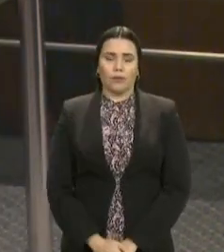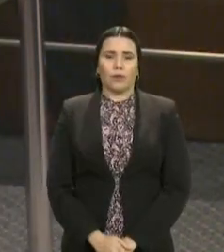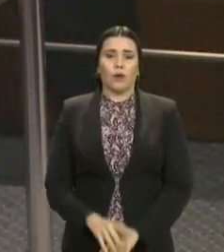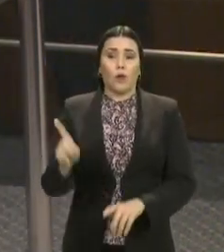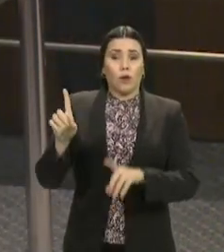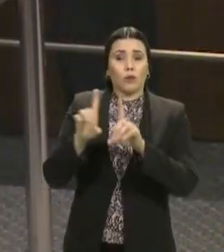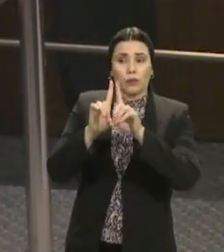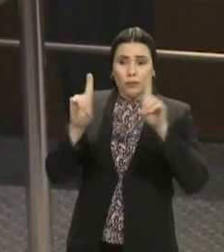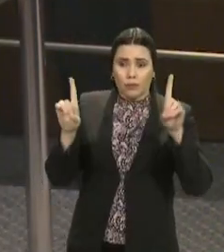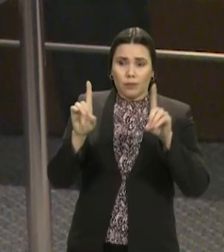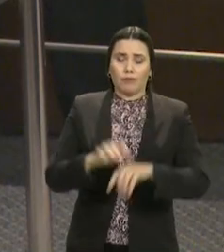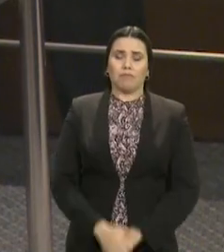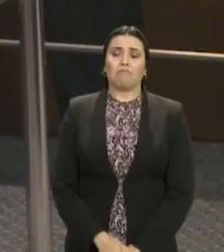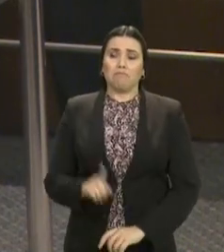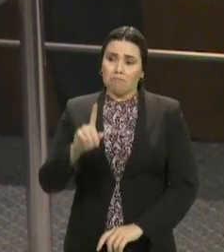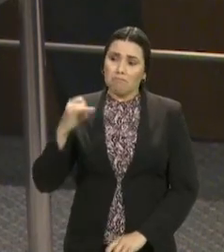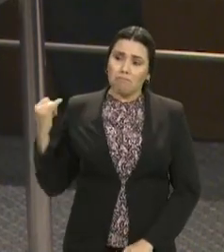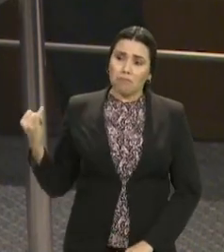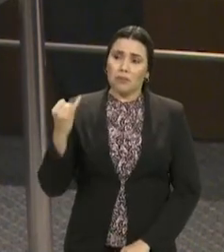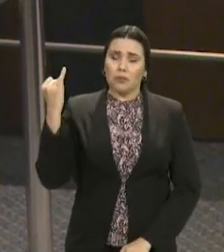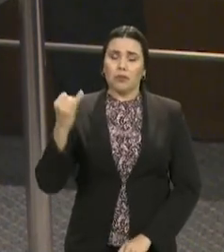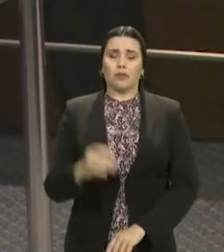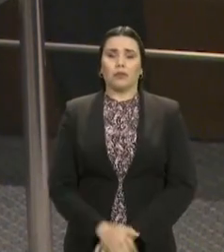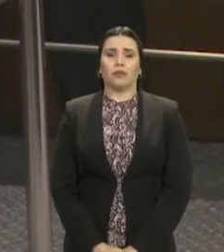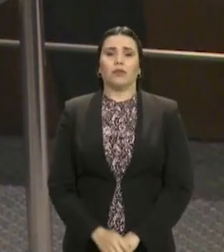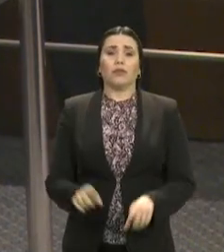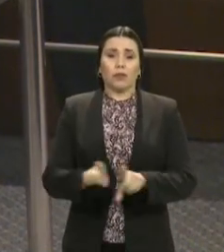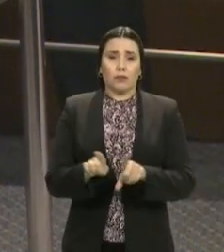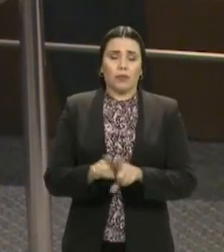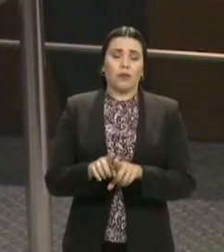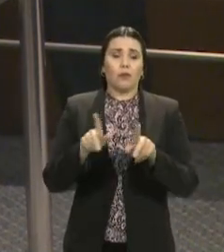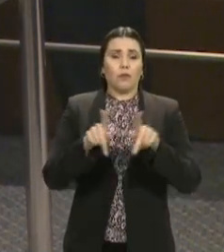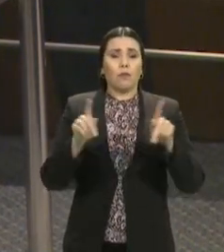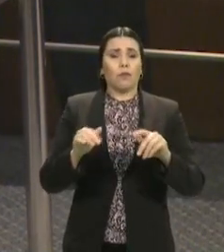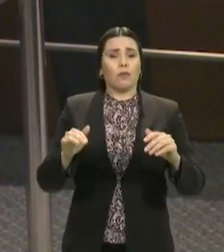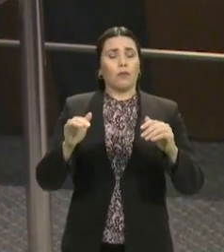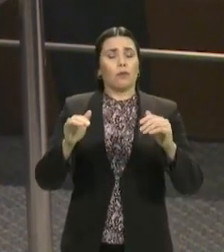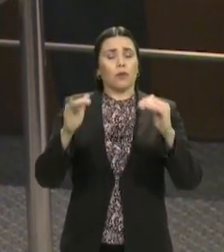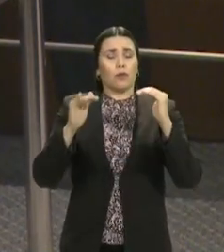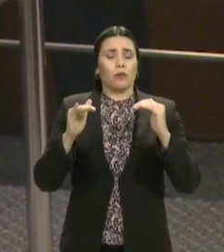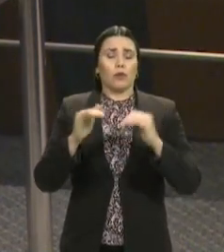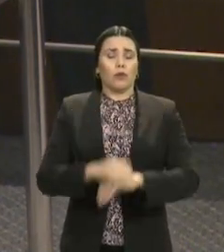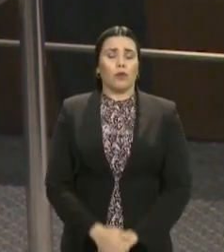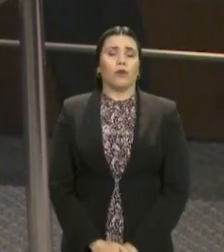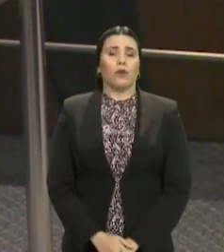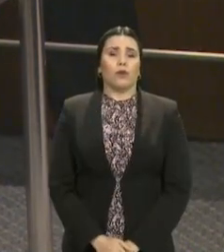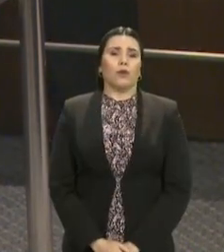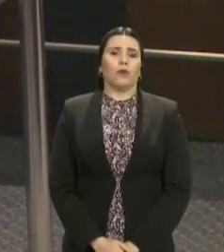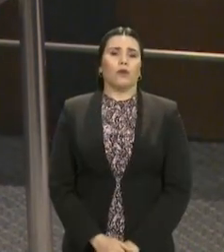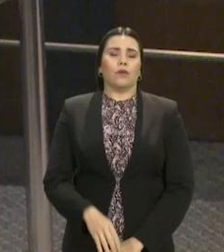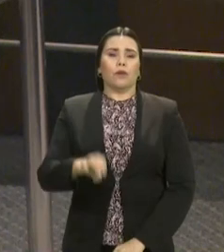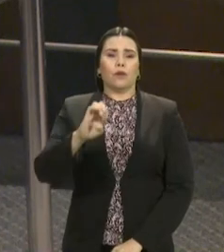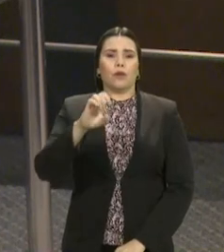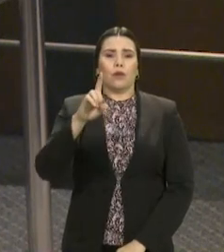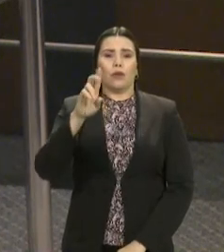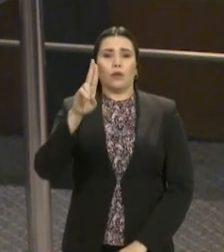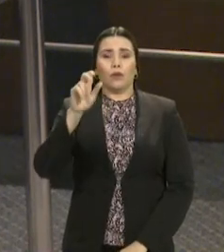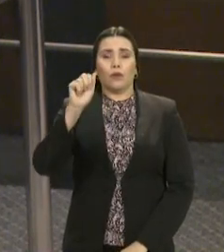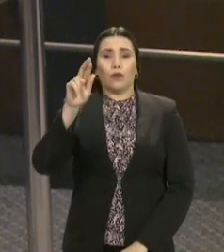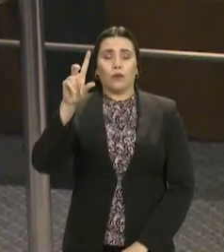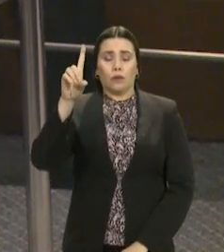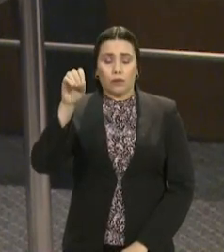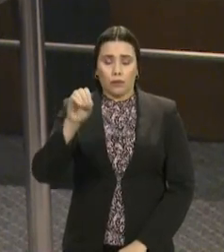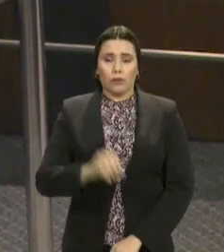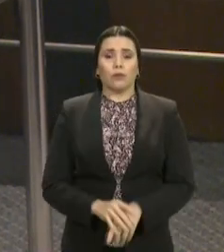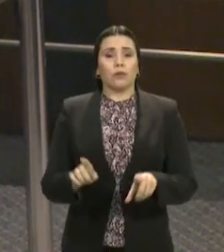aqui com a sua presença, cumprimentar o Procurador-Geral de Justiça, Eduardo Nicolau, cumprimentar a nossa